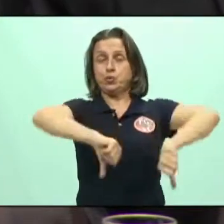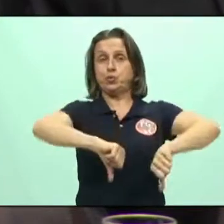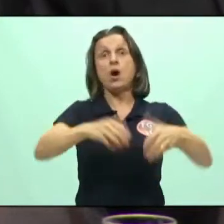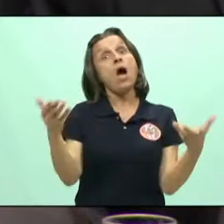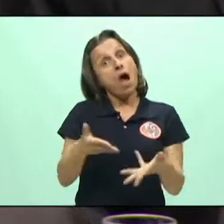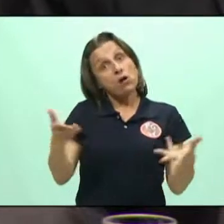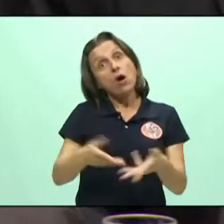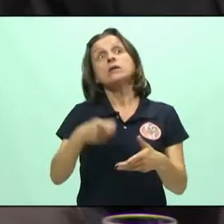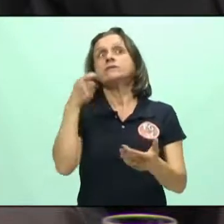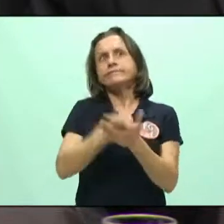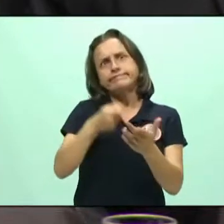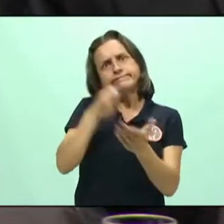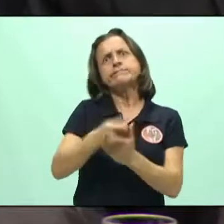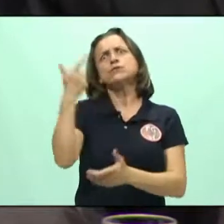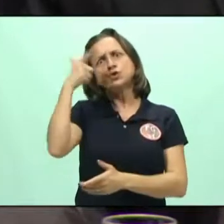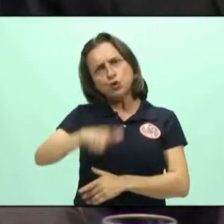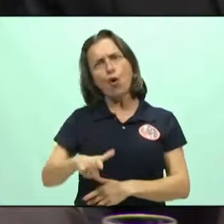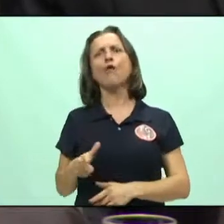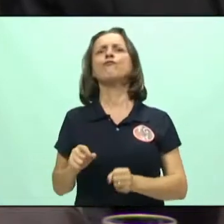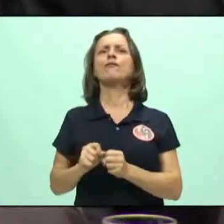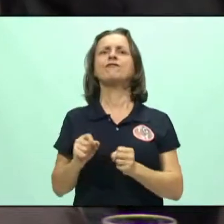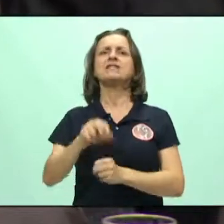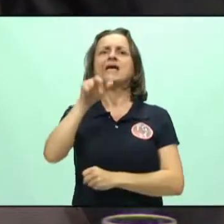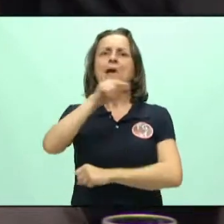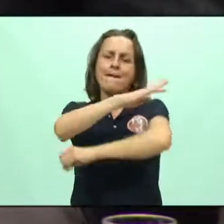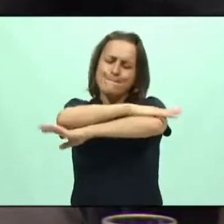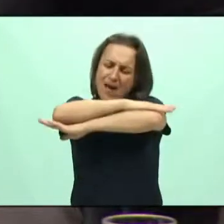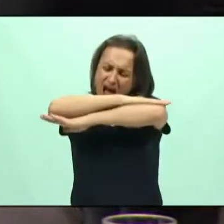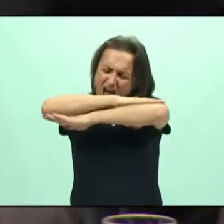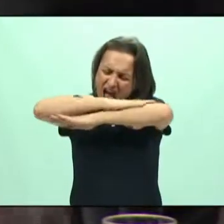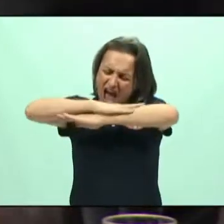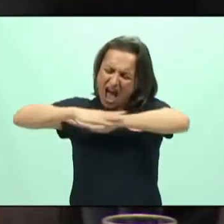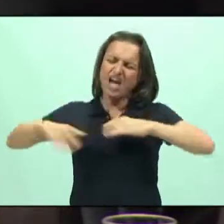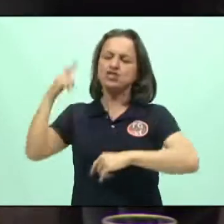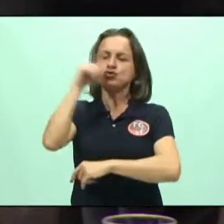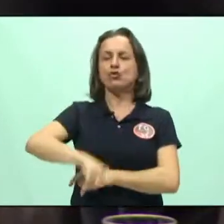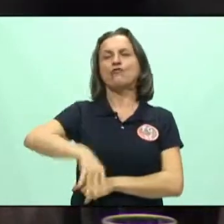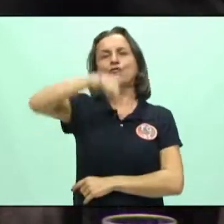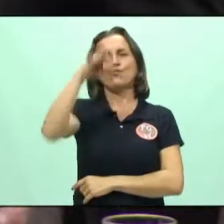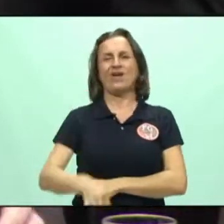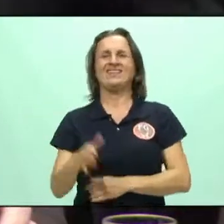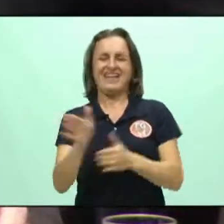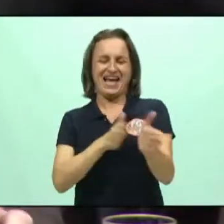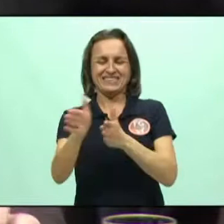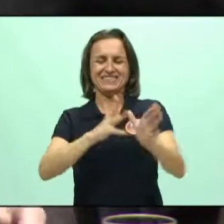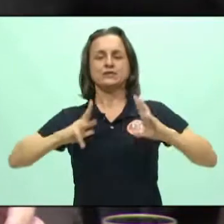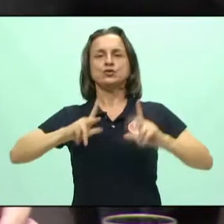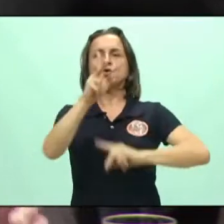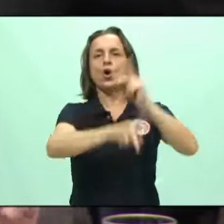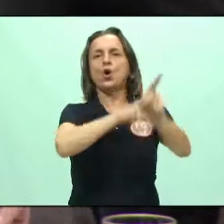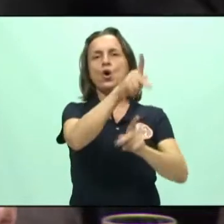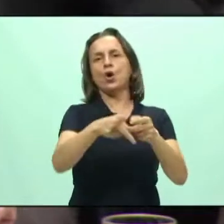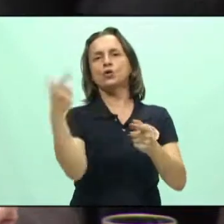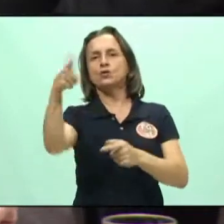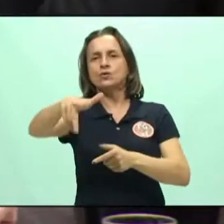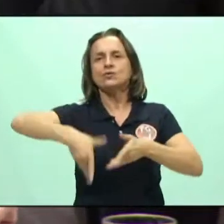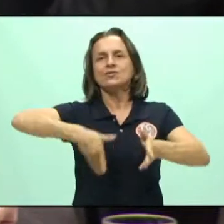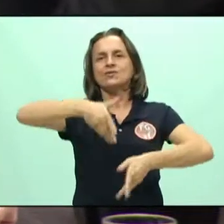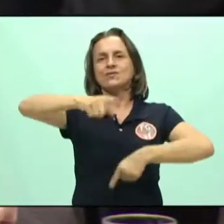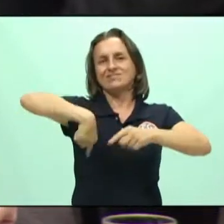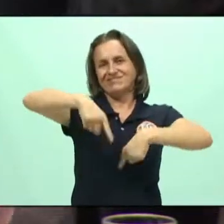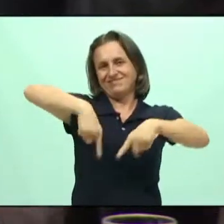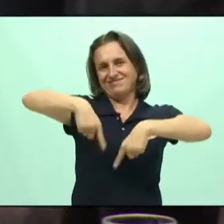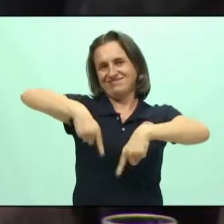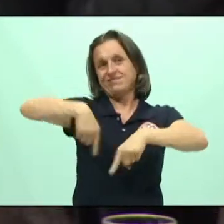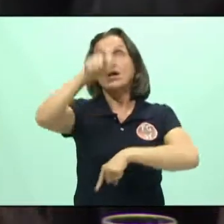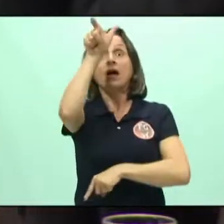briga isso aí para eles repavimentarem a rua para a Rua ficar acessível e a população poder transitar porque para o cidadão